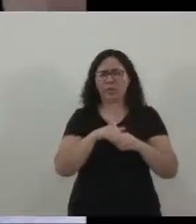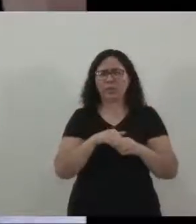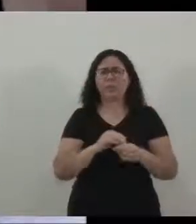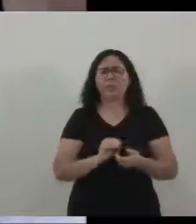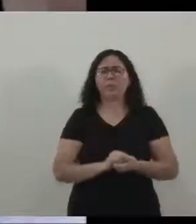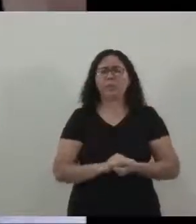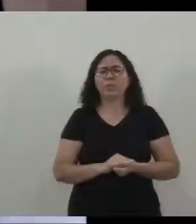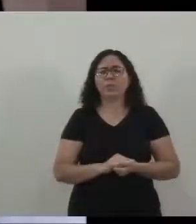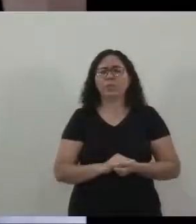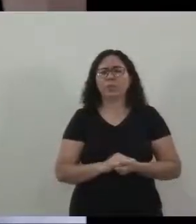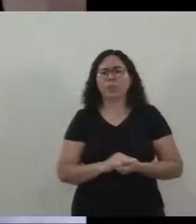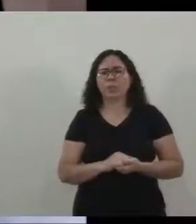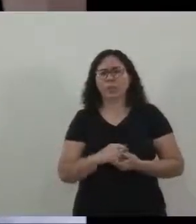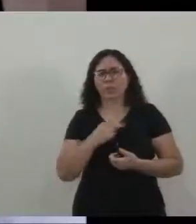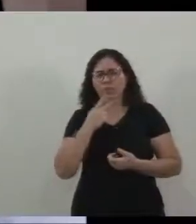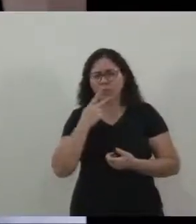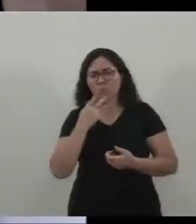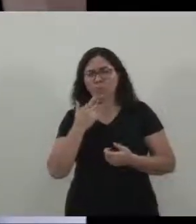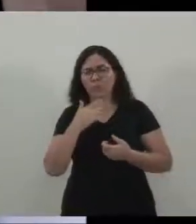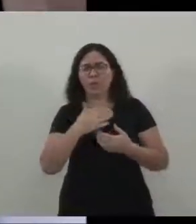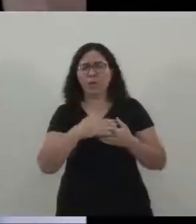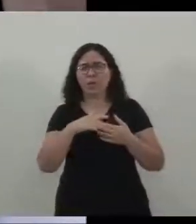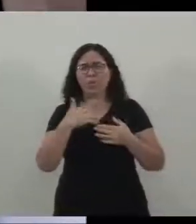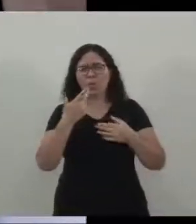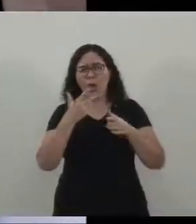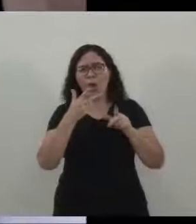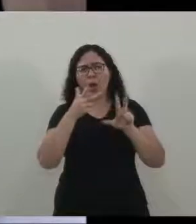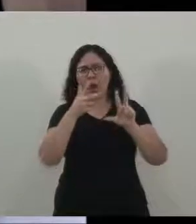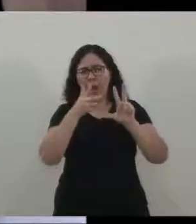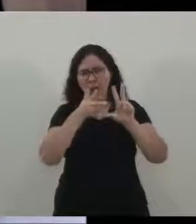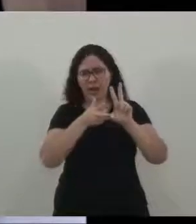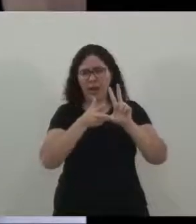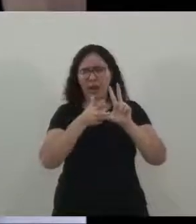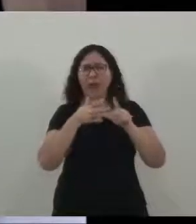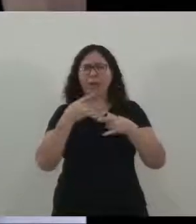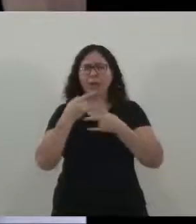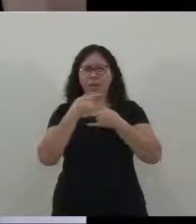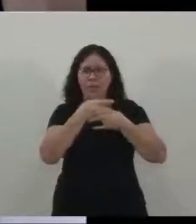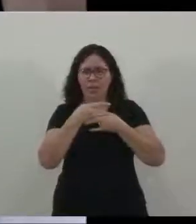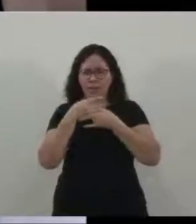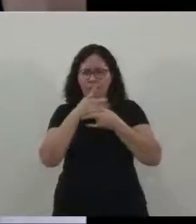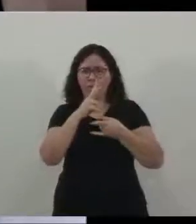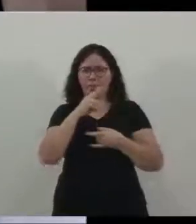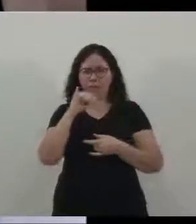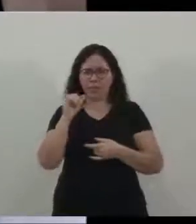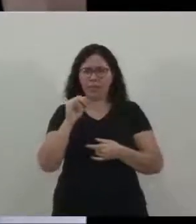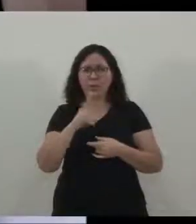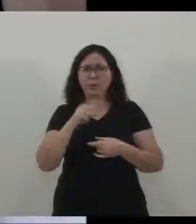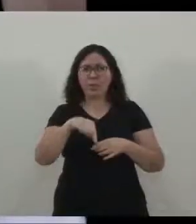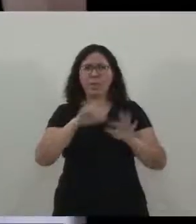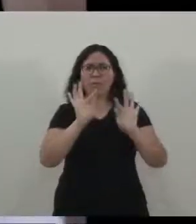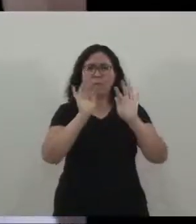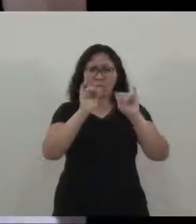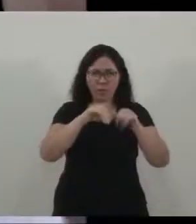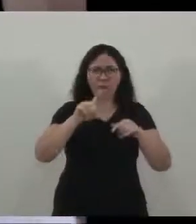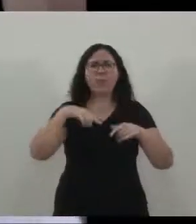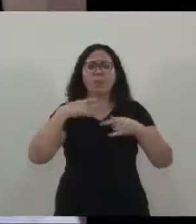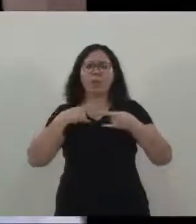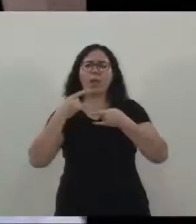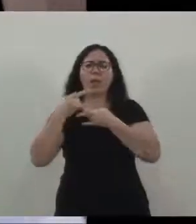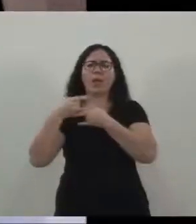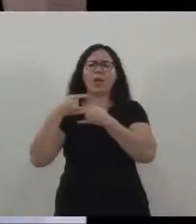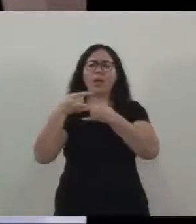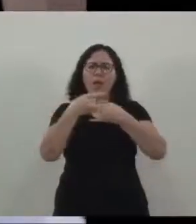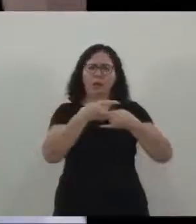alguns detalhes, que eu vou falar logo mais na live que a gente está fazendo aí da oposição, sempre depois da sessão da Câmara, até para separar